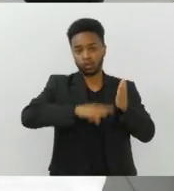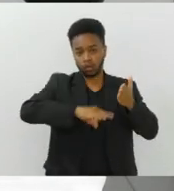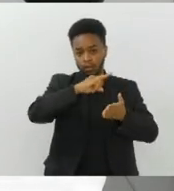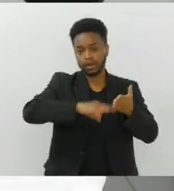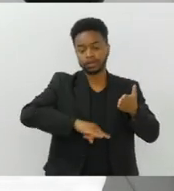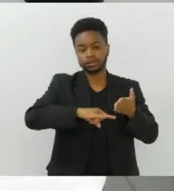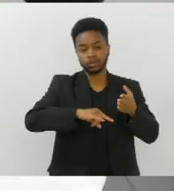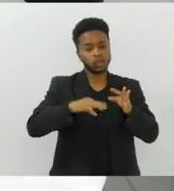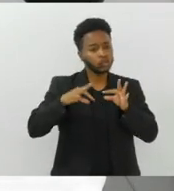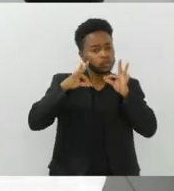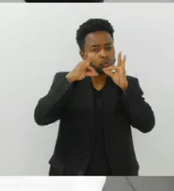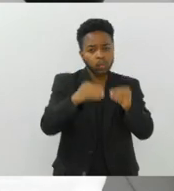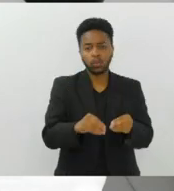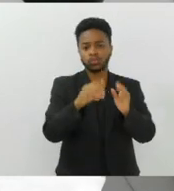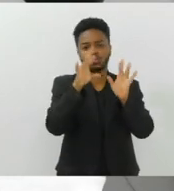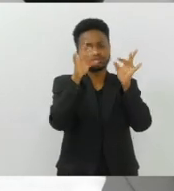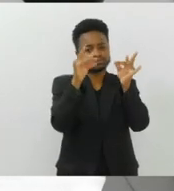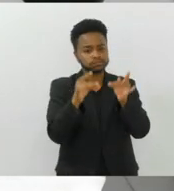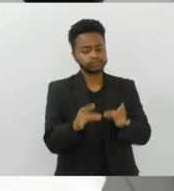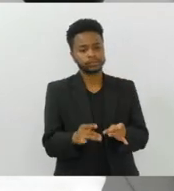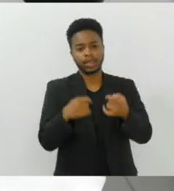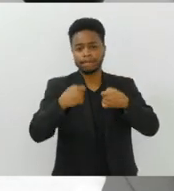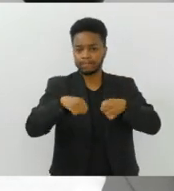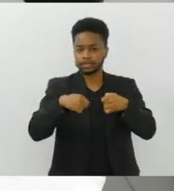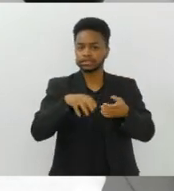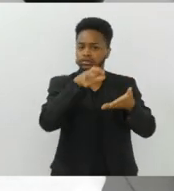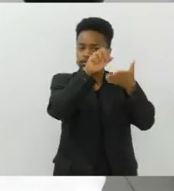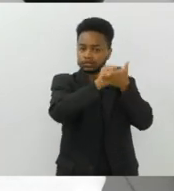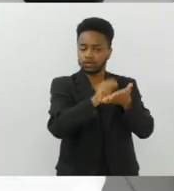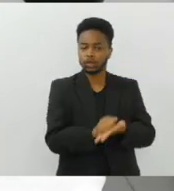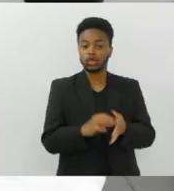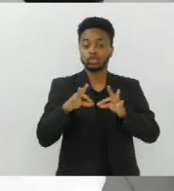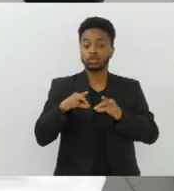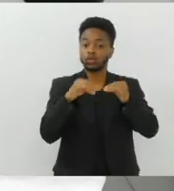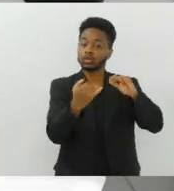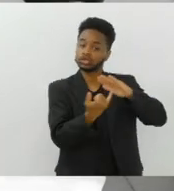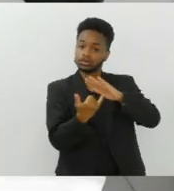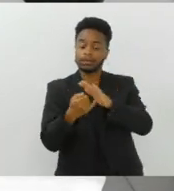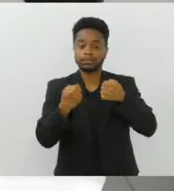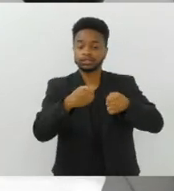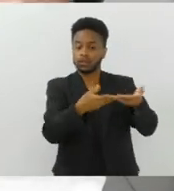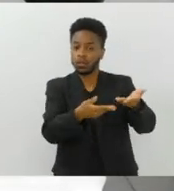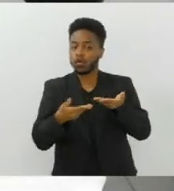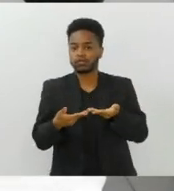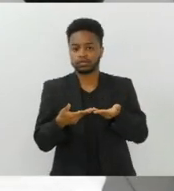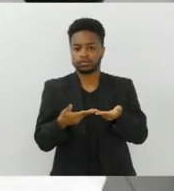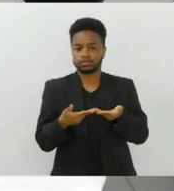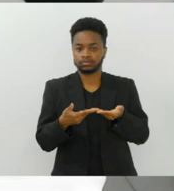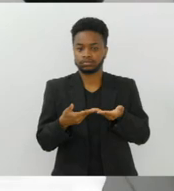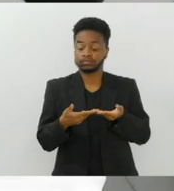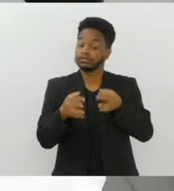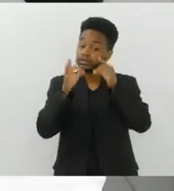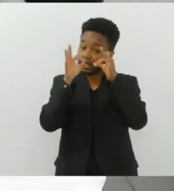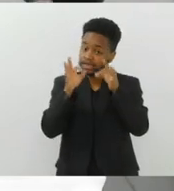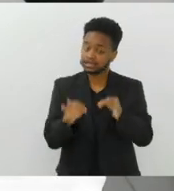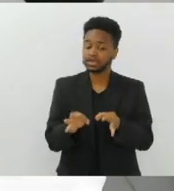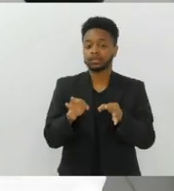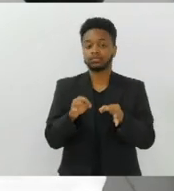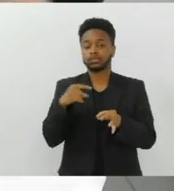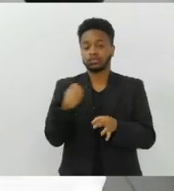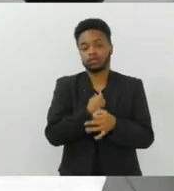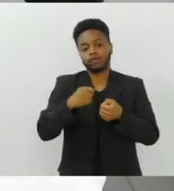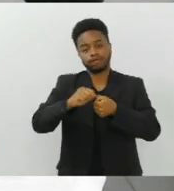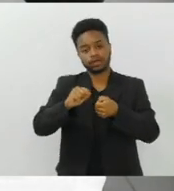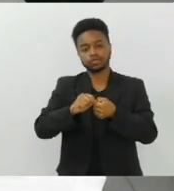documentássemos absolutamente todas as instituições que deveriam ser convocadas. E foi exatamente isso que